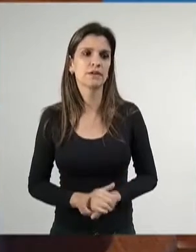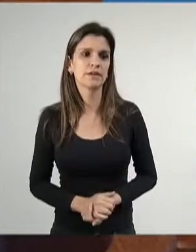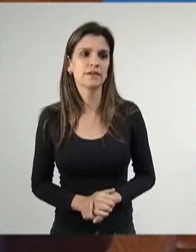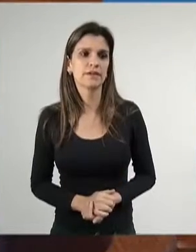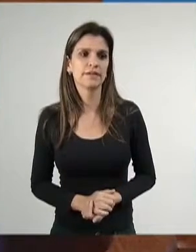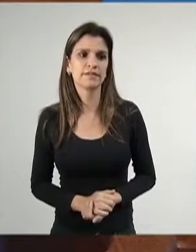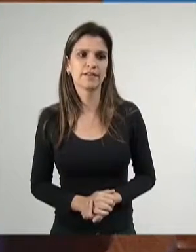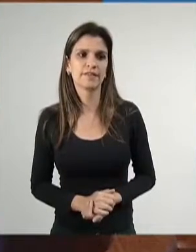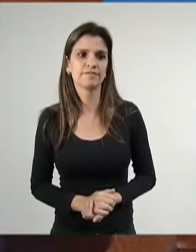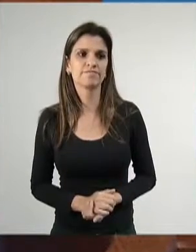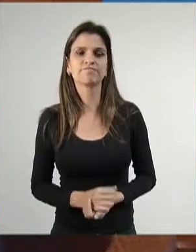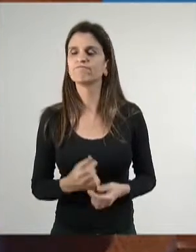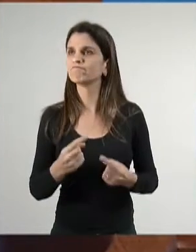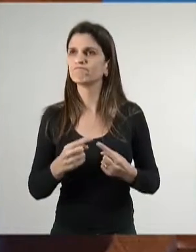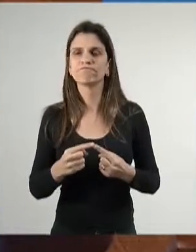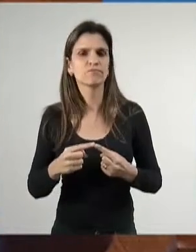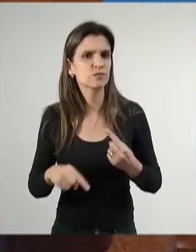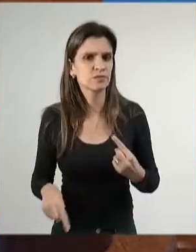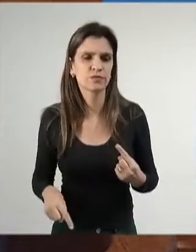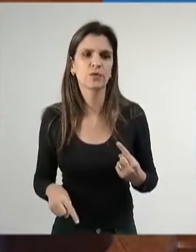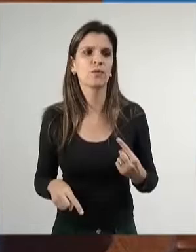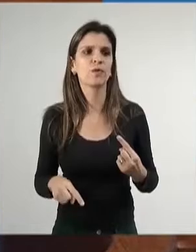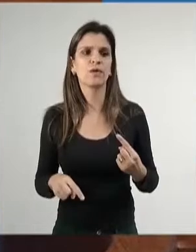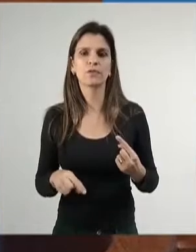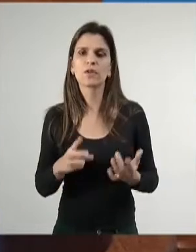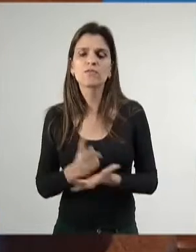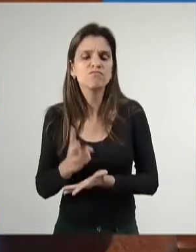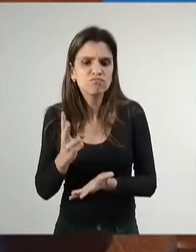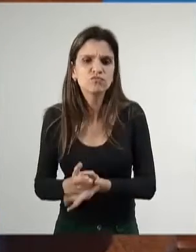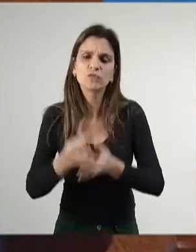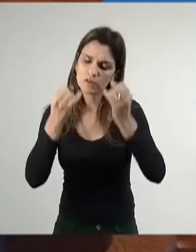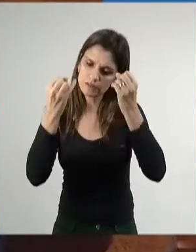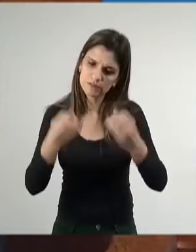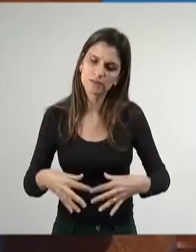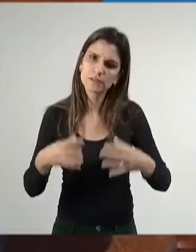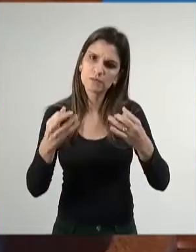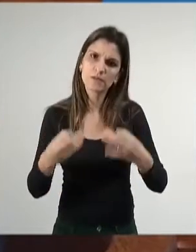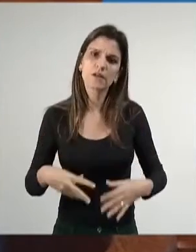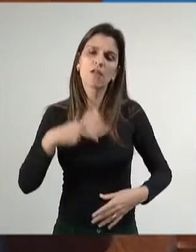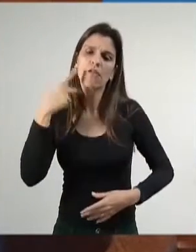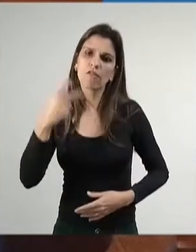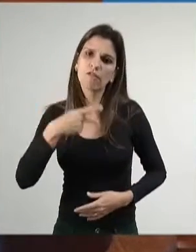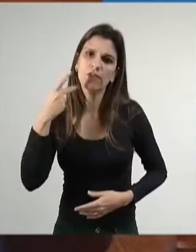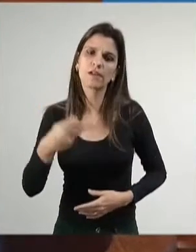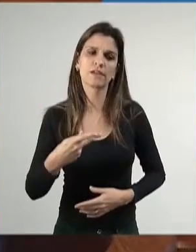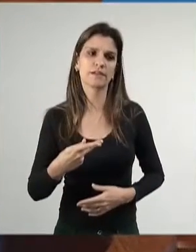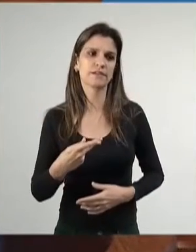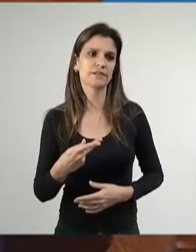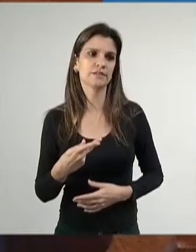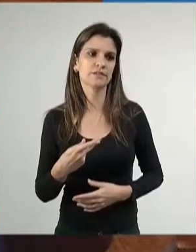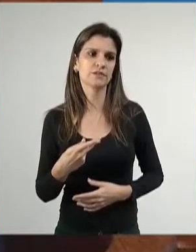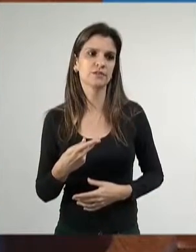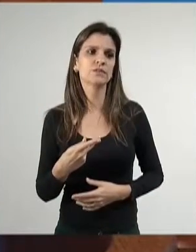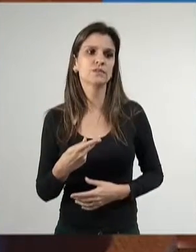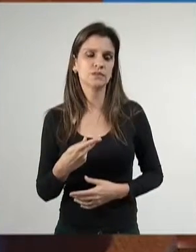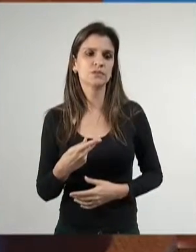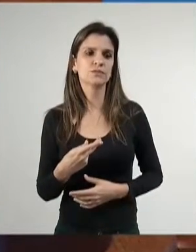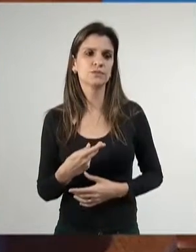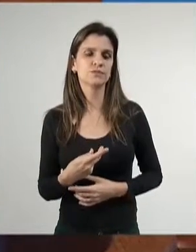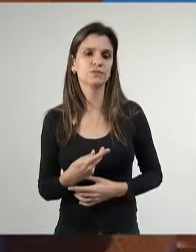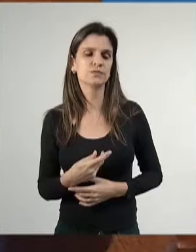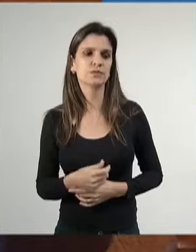vamos deixar esse assunto morrer aqui na Assembleia Legislativa, porque, infelizmente, um fato acaba se sobrepondo ao